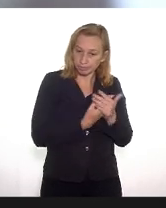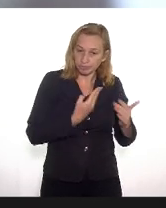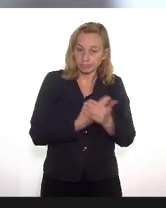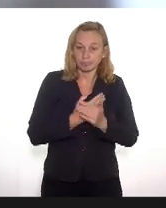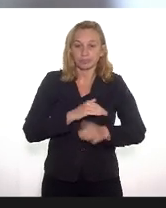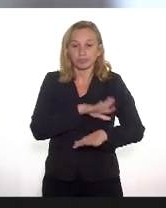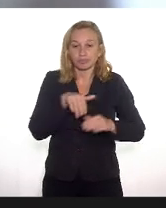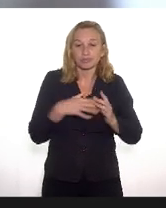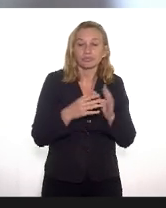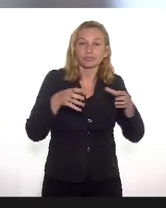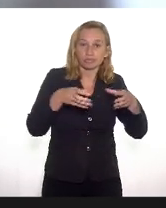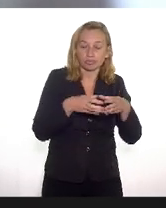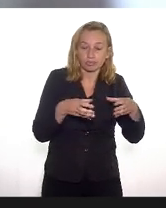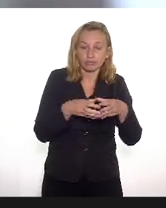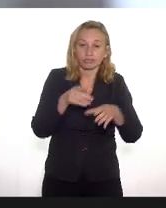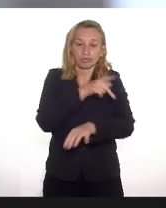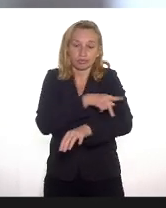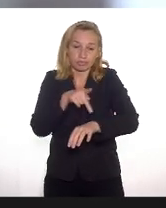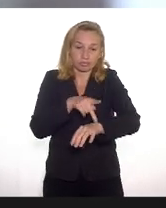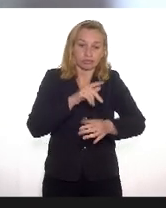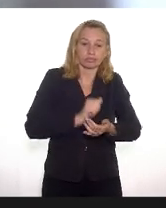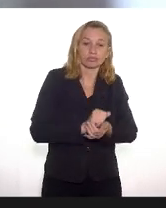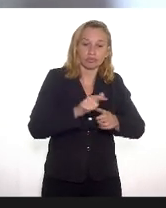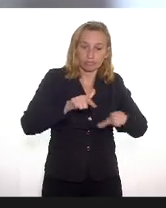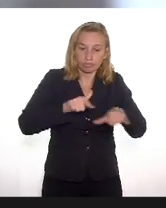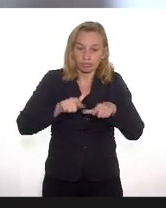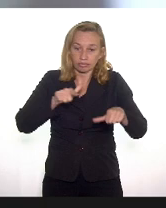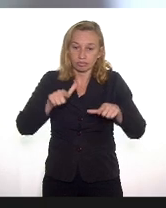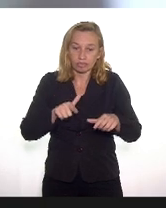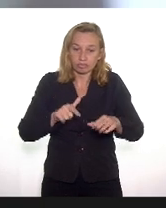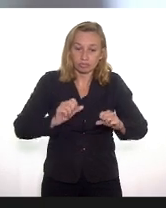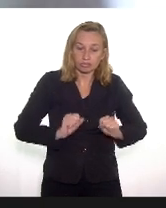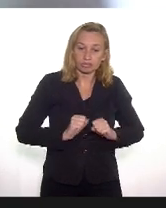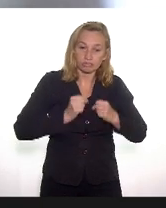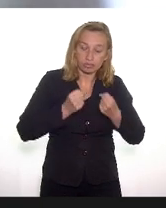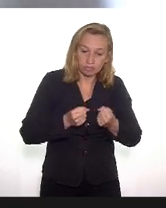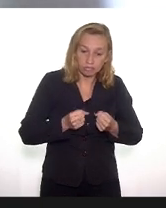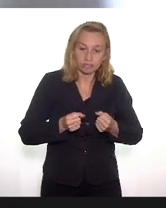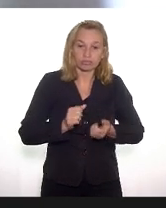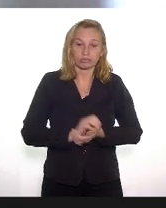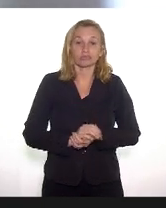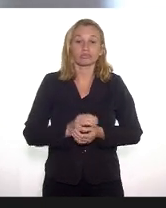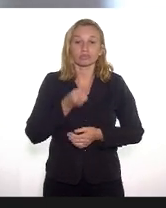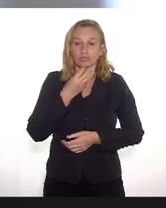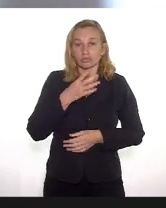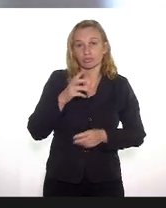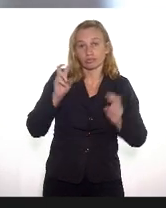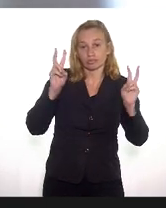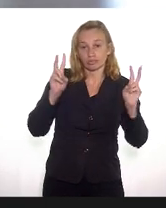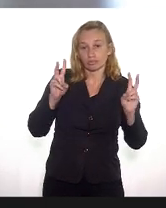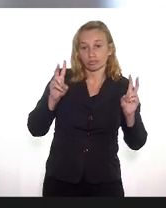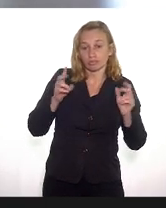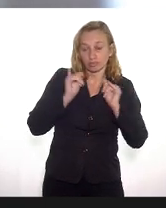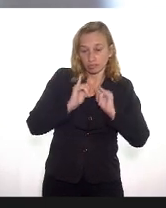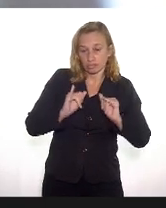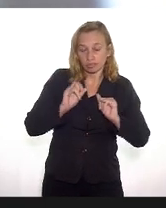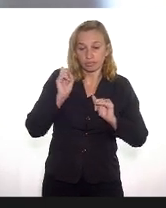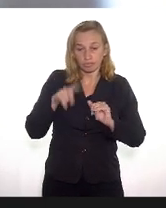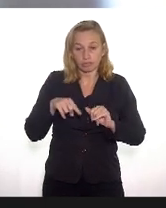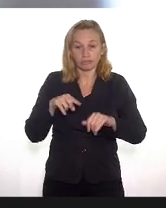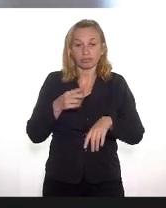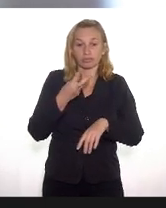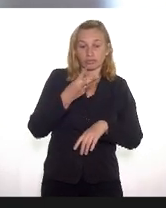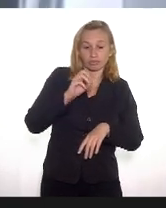assessoramento pedagógico e administrativo estão trabalhando intensamente nisso. E uma boa notícia nisso é que os 30